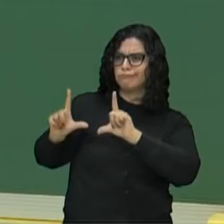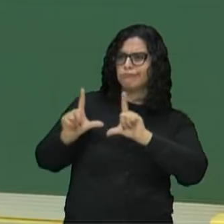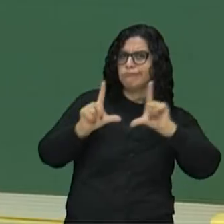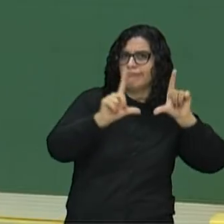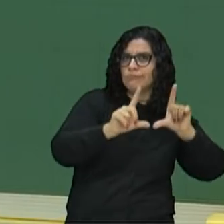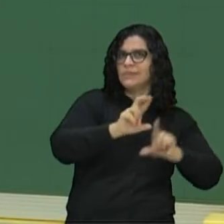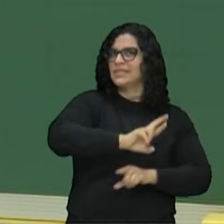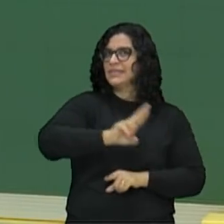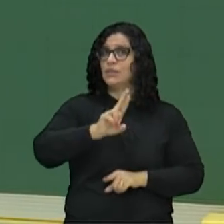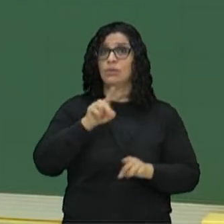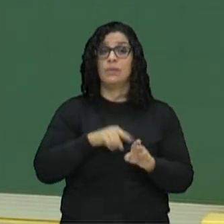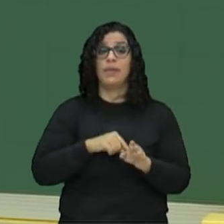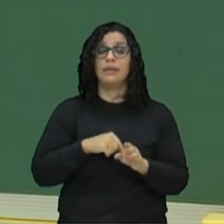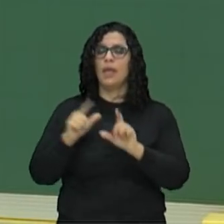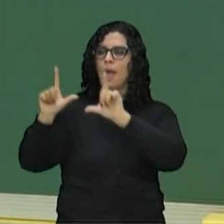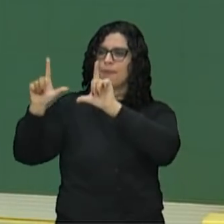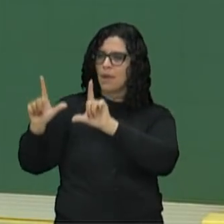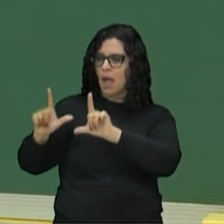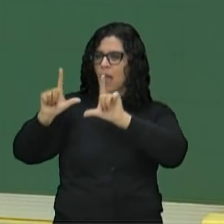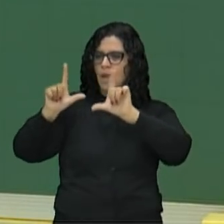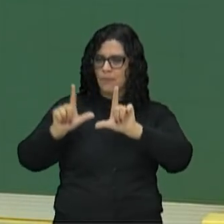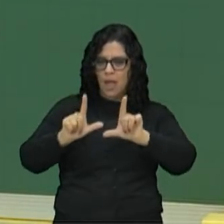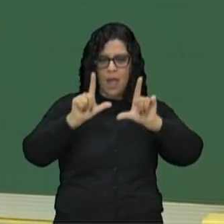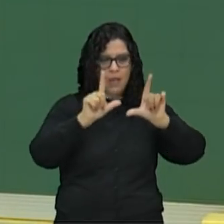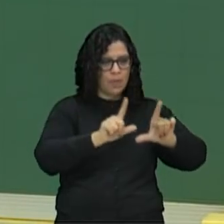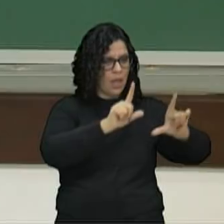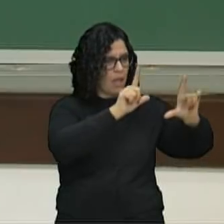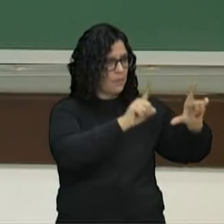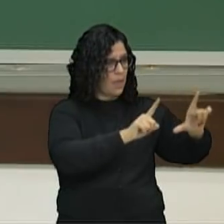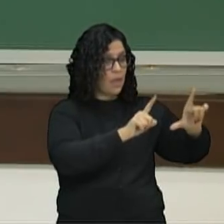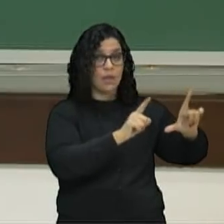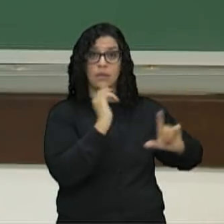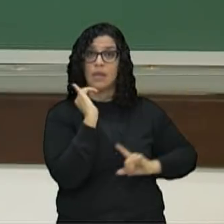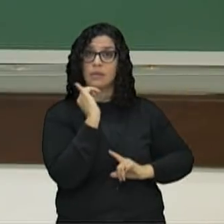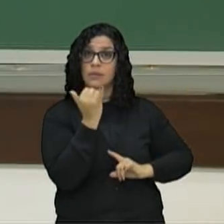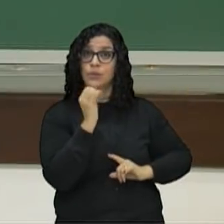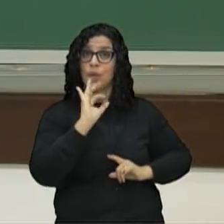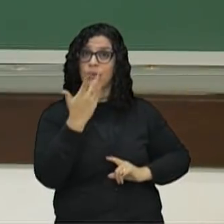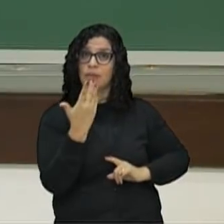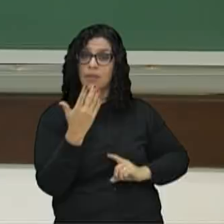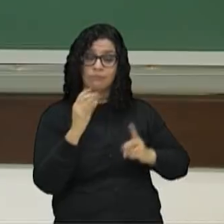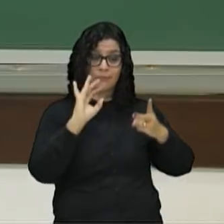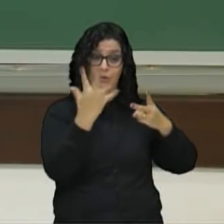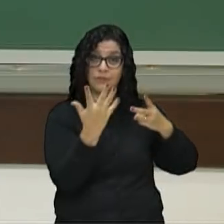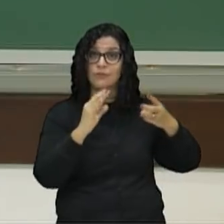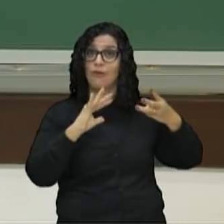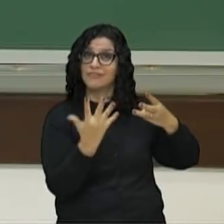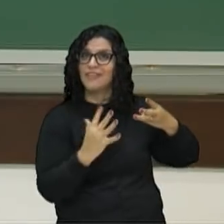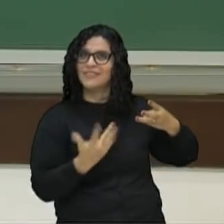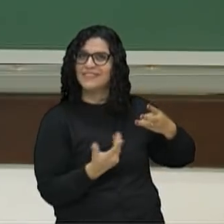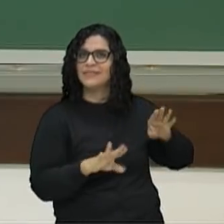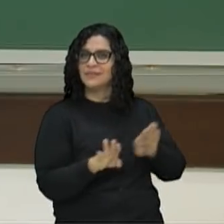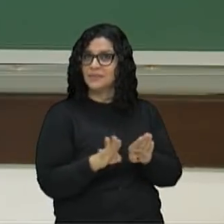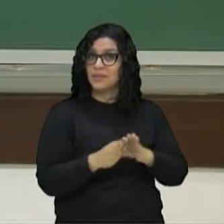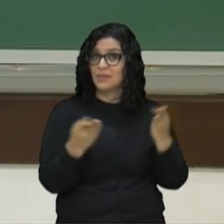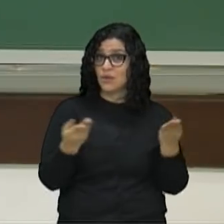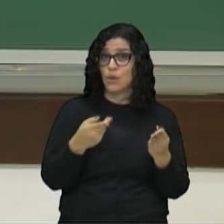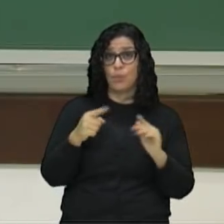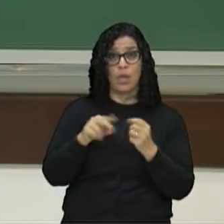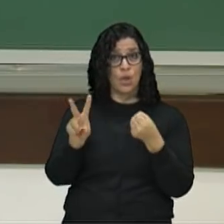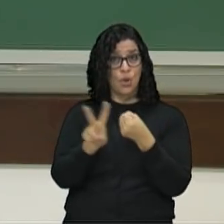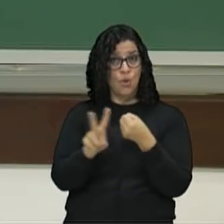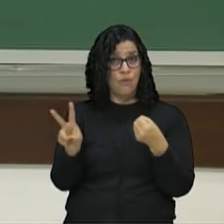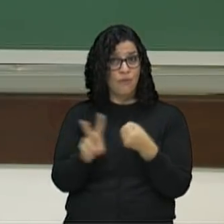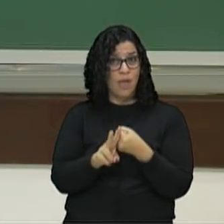faz uma sequência da narrativa. Então, nós temos esse verbo porque não que